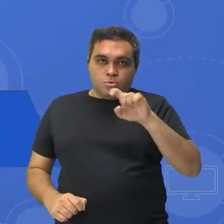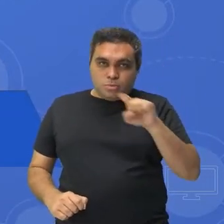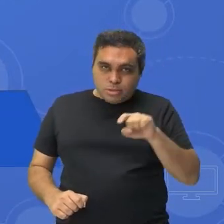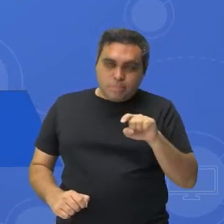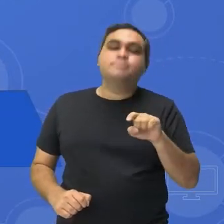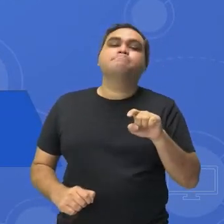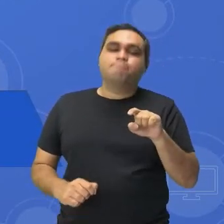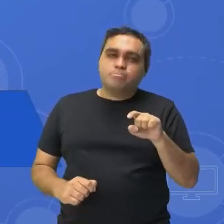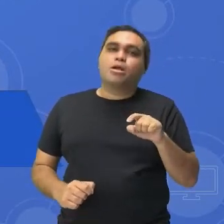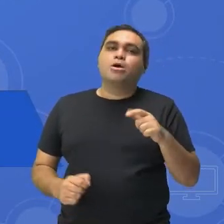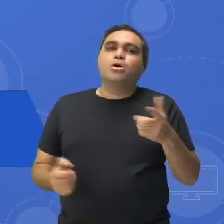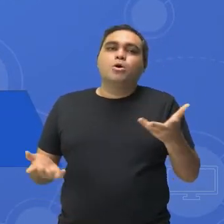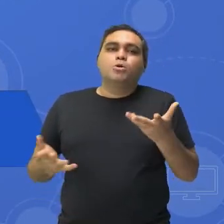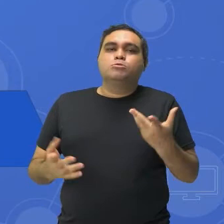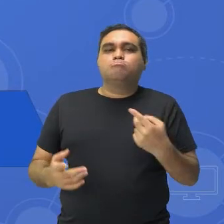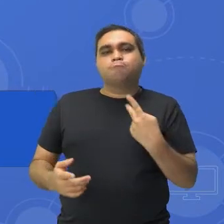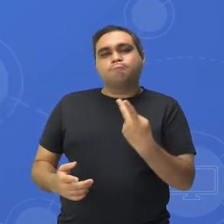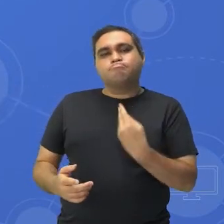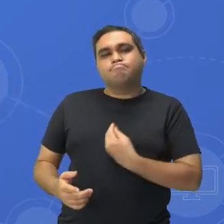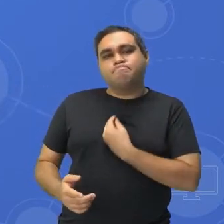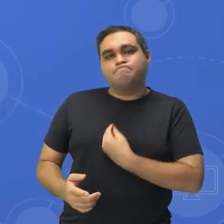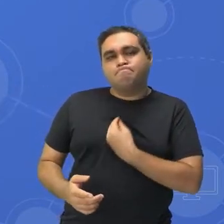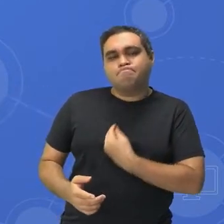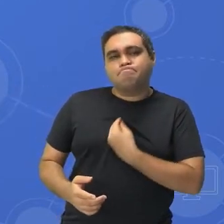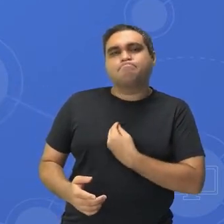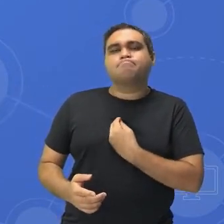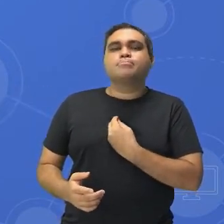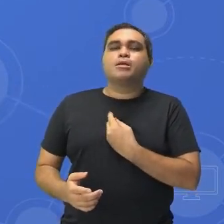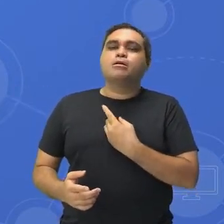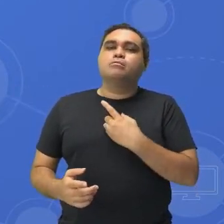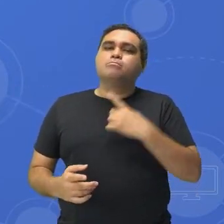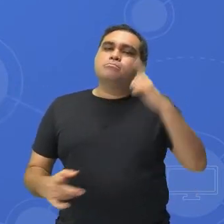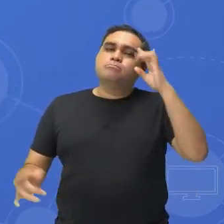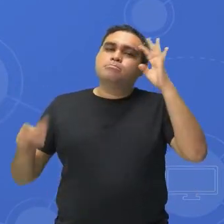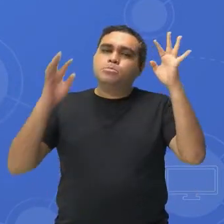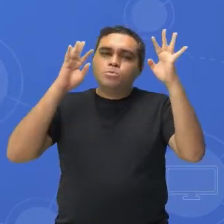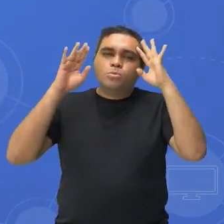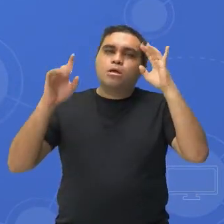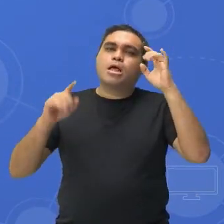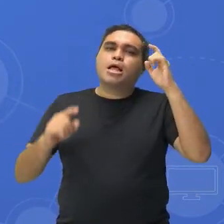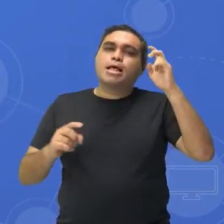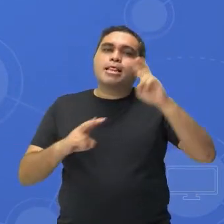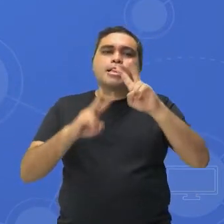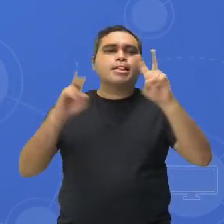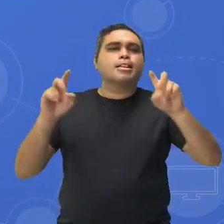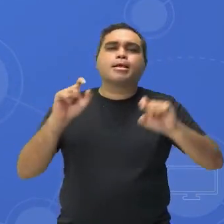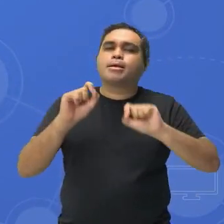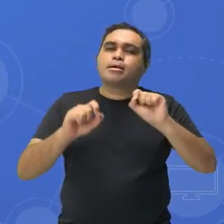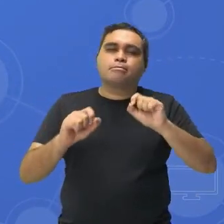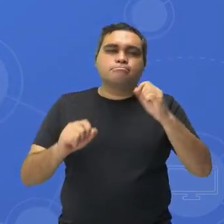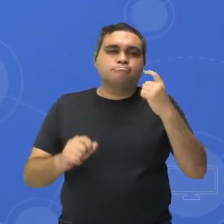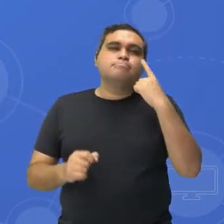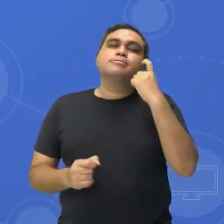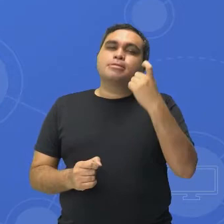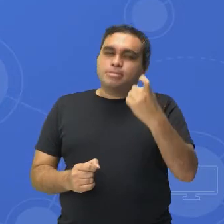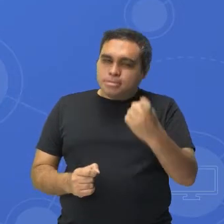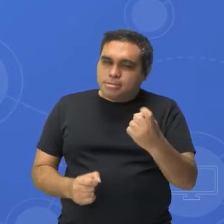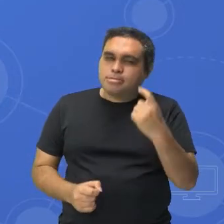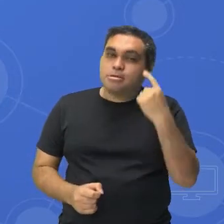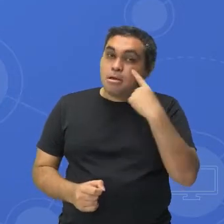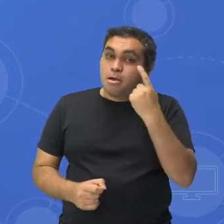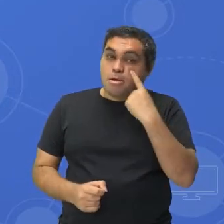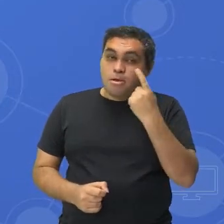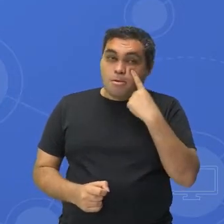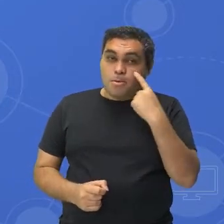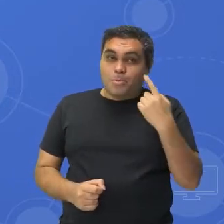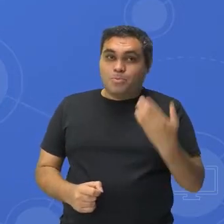com vocês hoje para a gente, então, refletir um pouco a respeito de um tema muito, mas muito interessante. Vamos ver aí qual é o